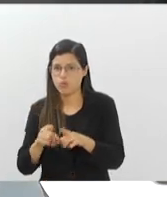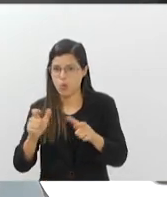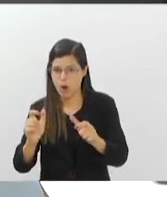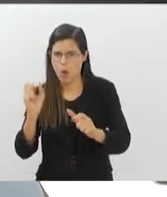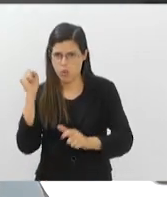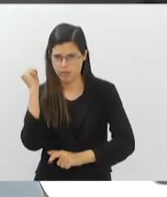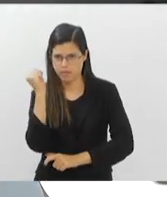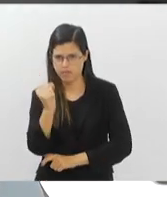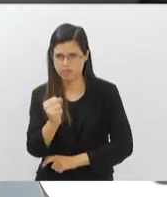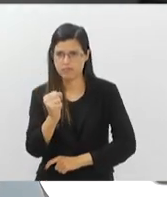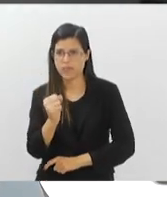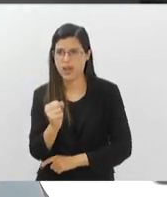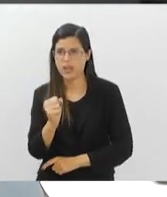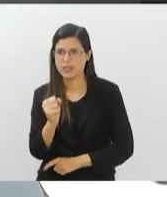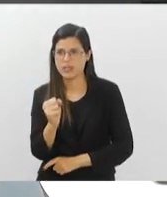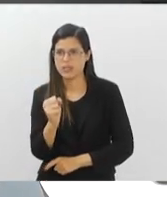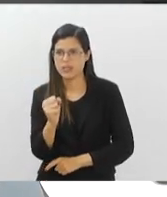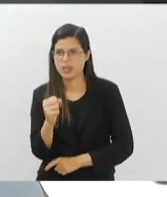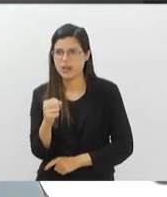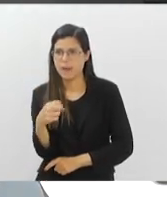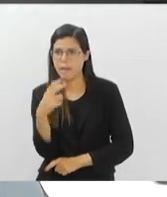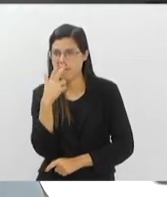de carnificina.